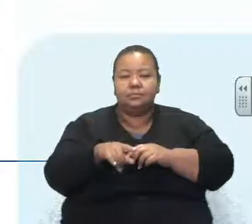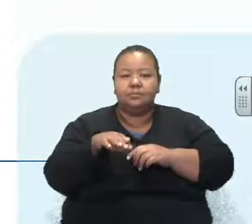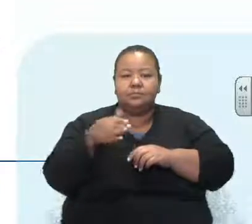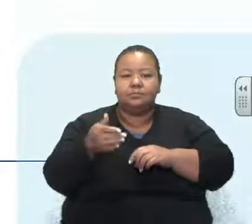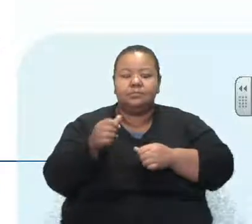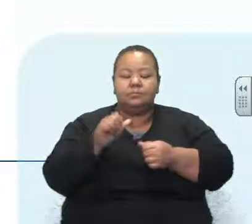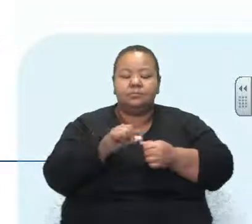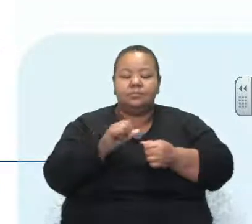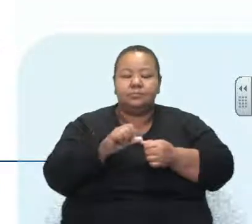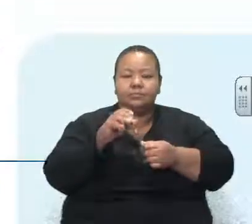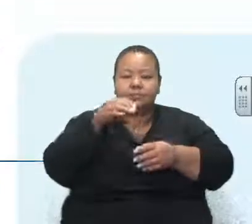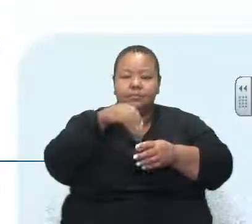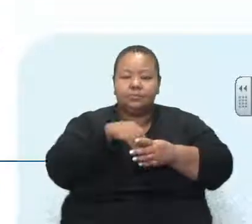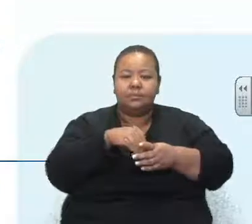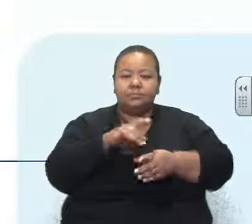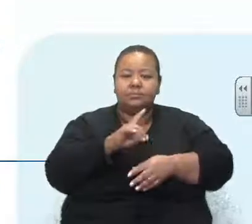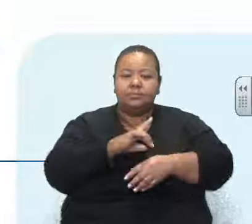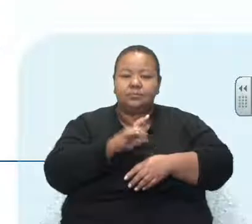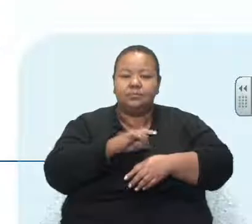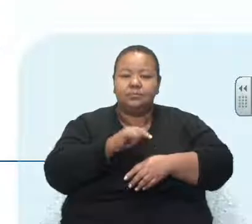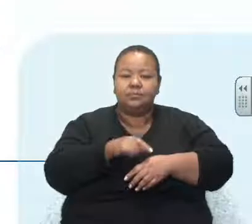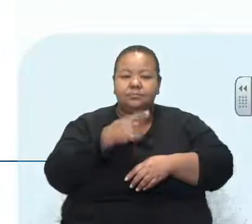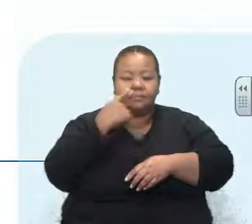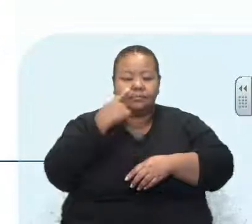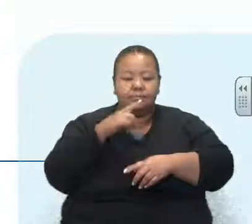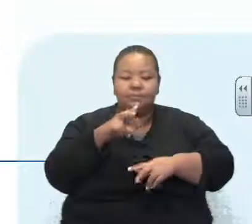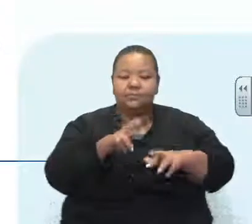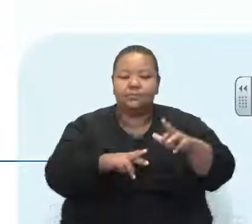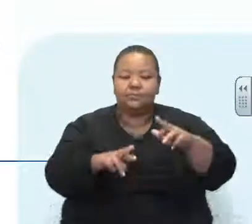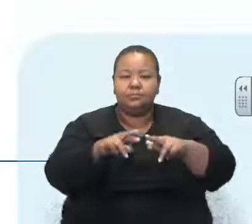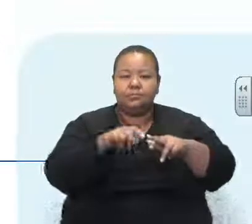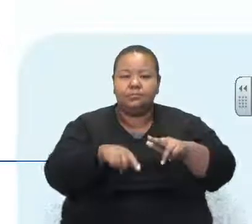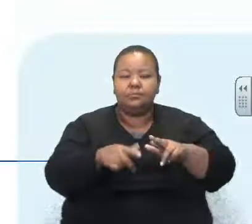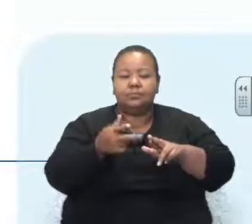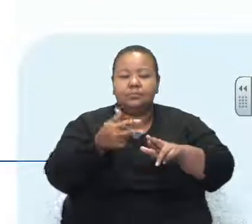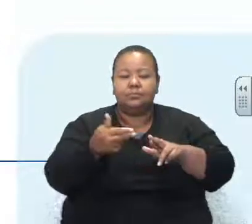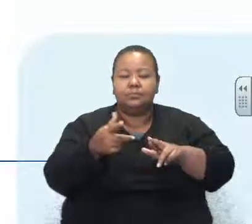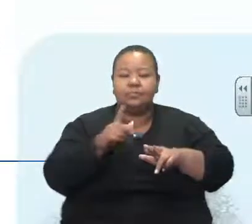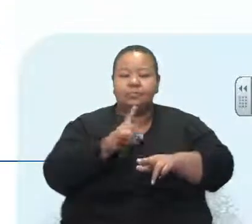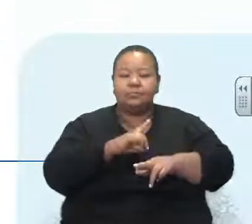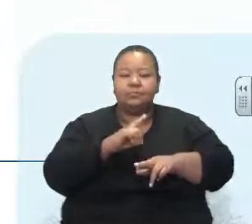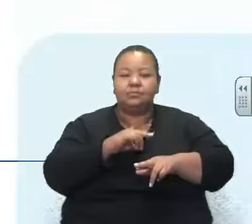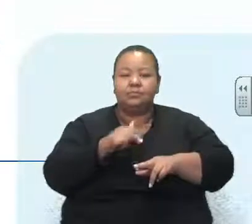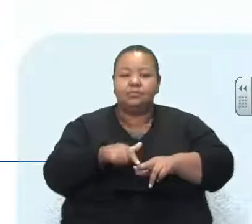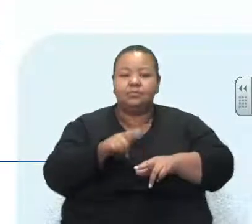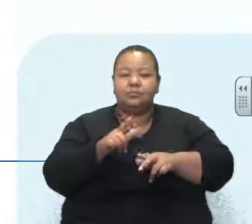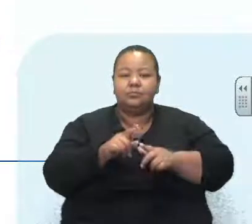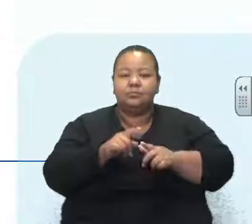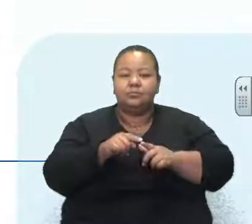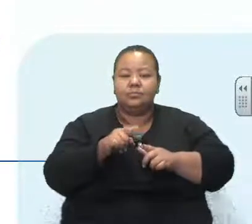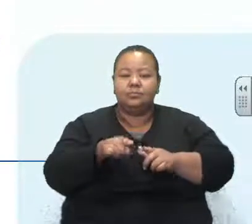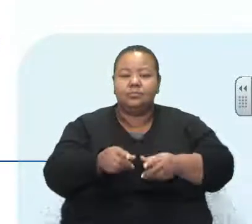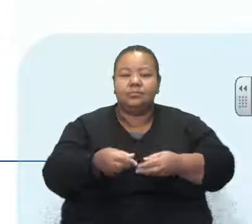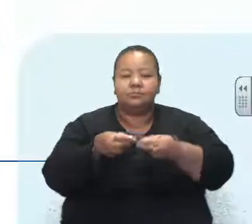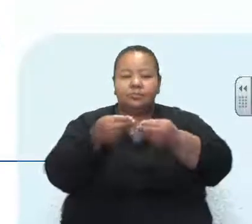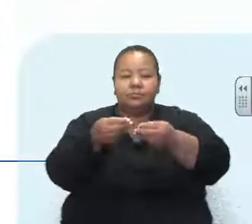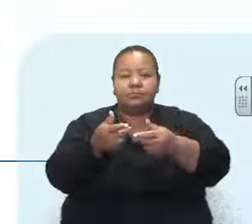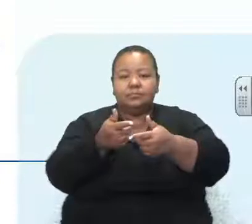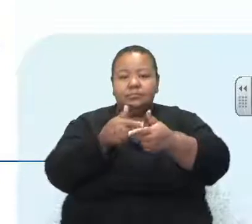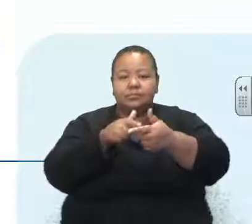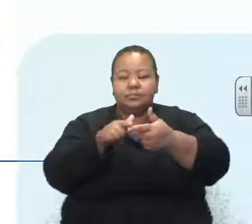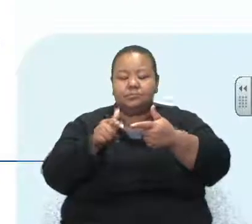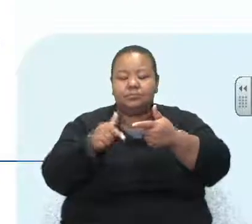fazendo ali dentro dos recursos que eu tenho, eu vou analisar sobre os recursos que eu tenho previstos que vão ser gastos,